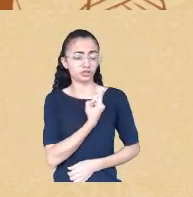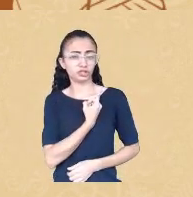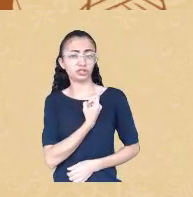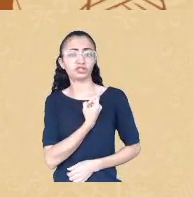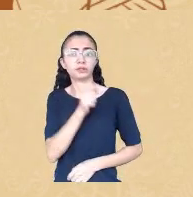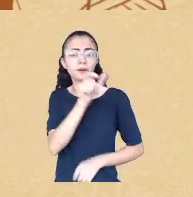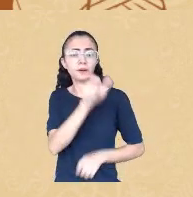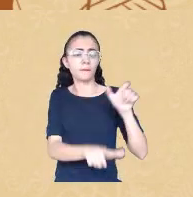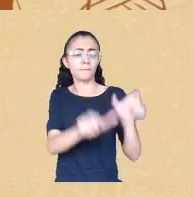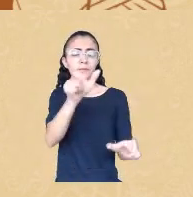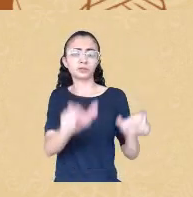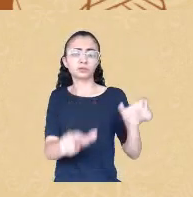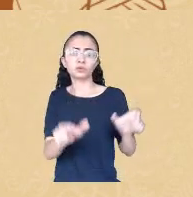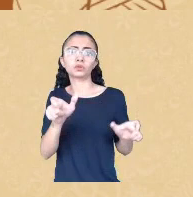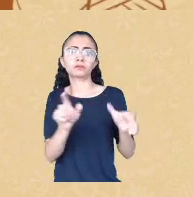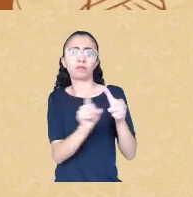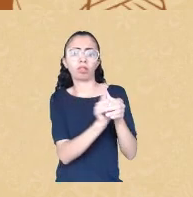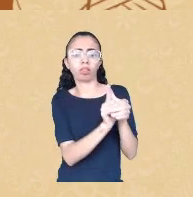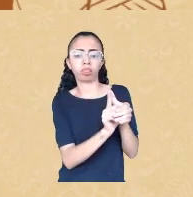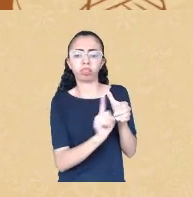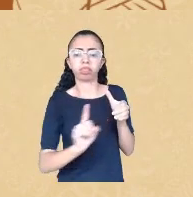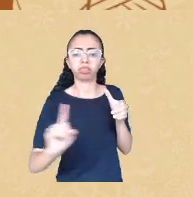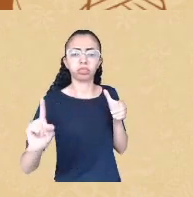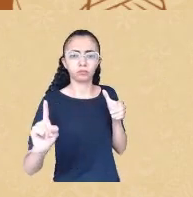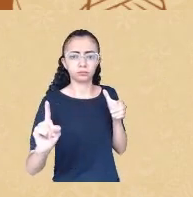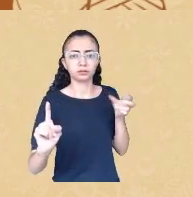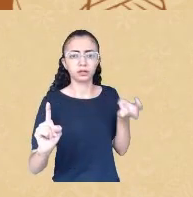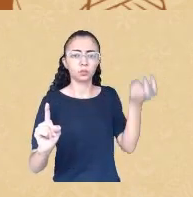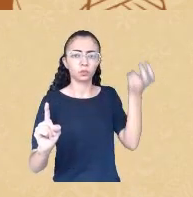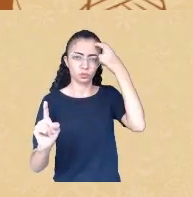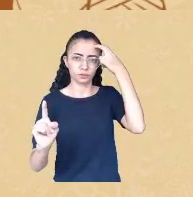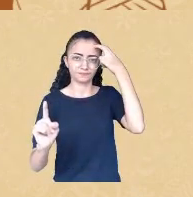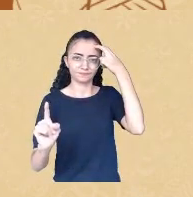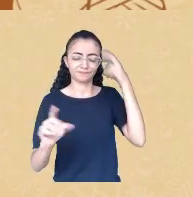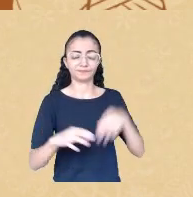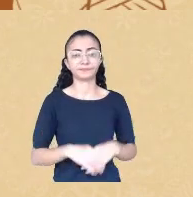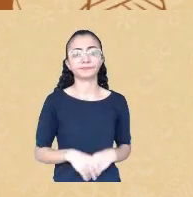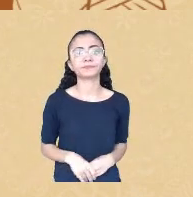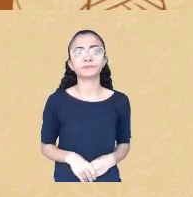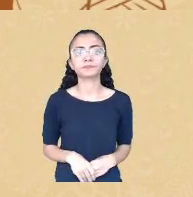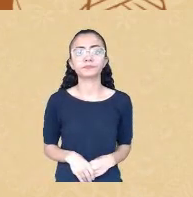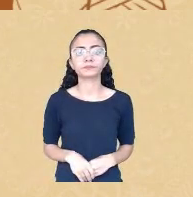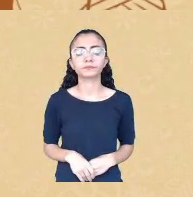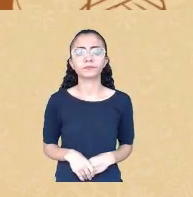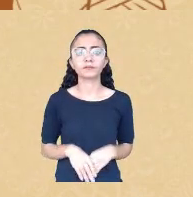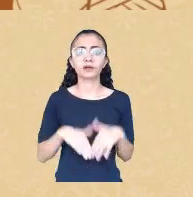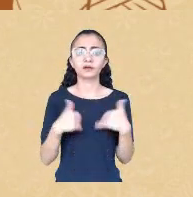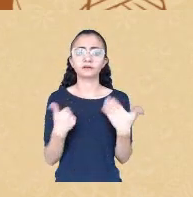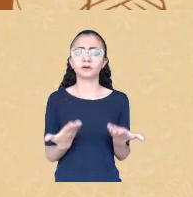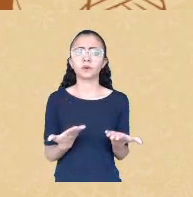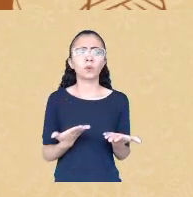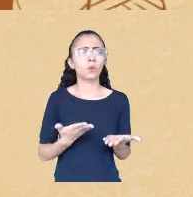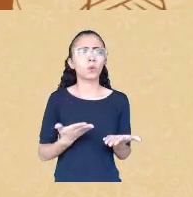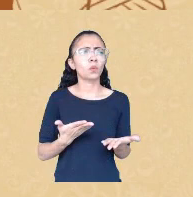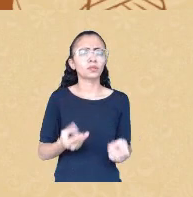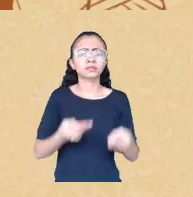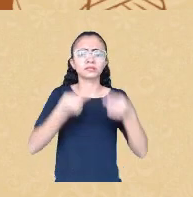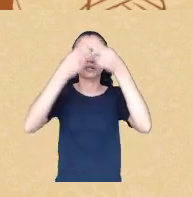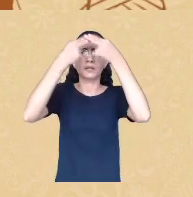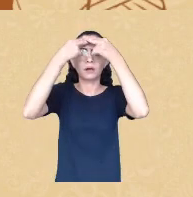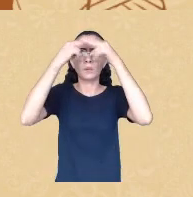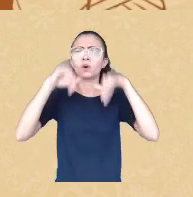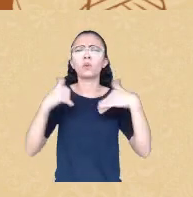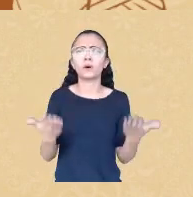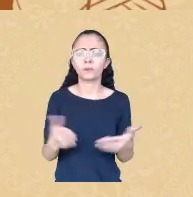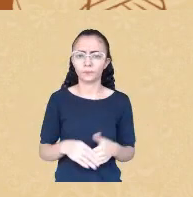em que nós estamos. Né? Então, assim, quais são esses traumas que eu escolhi para pensar? Primeiro, um grande